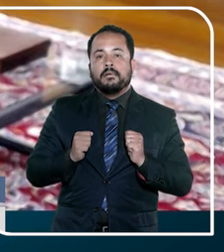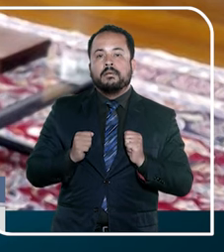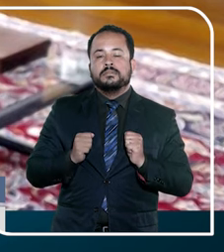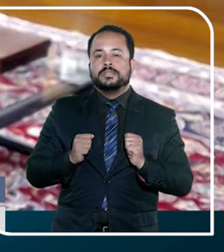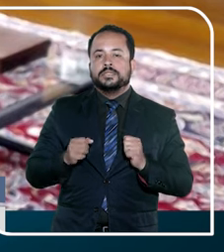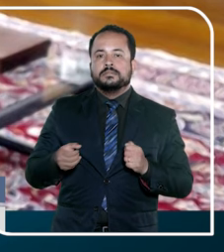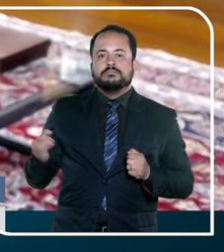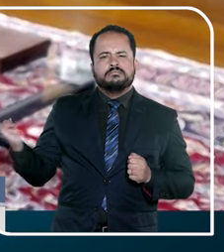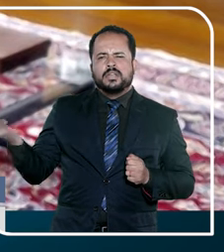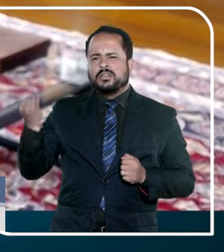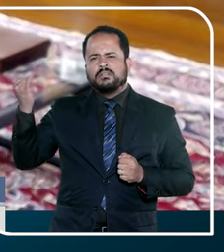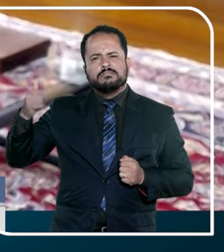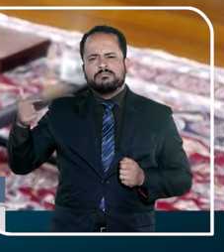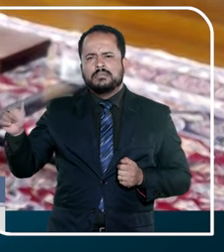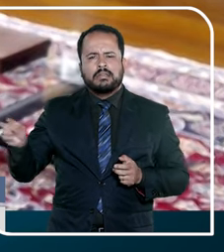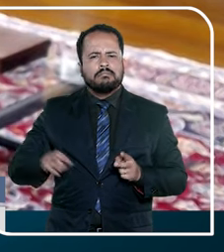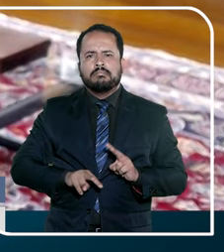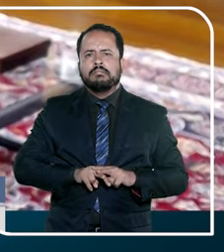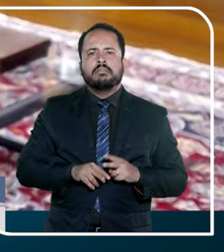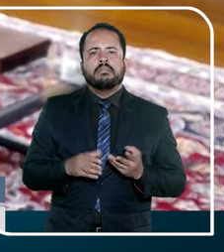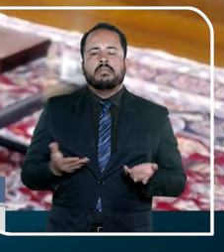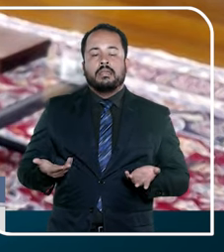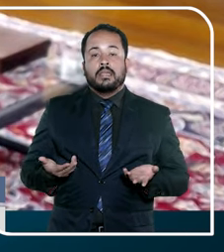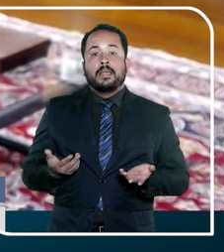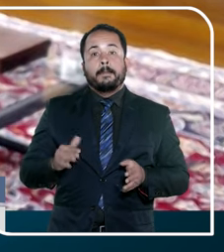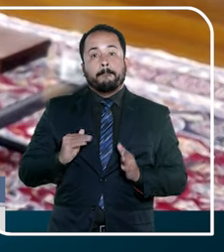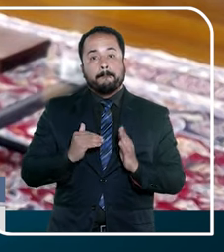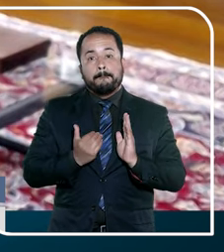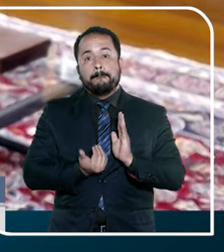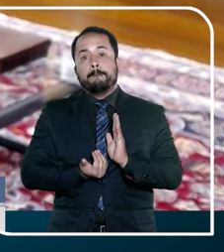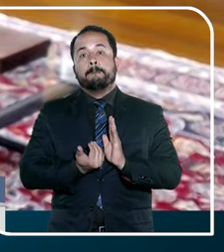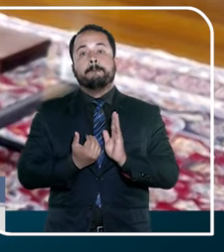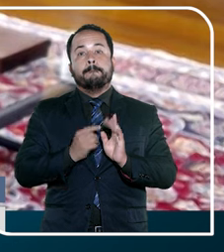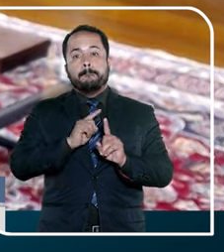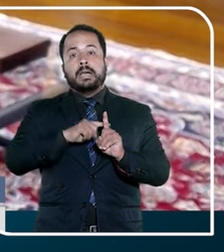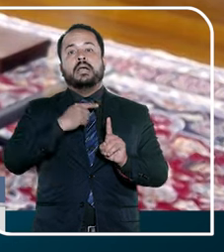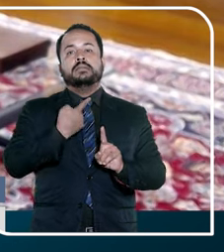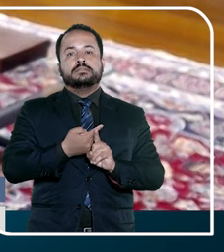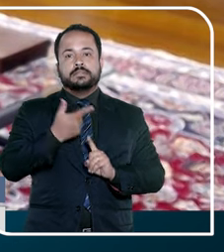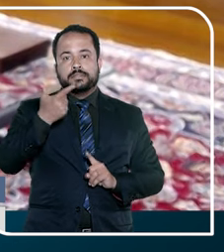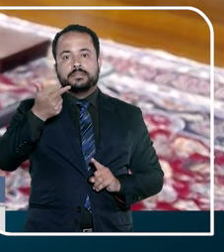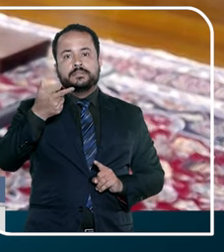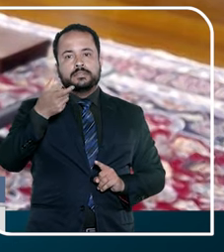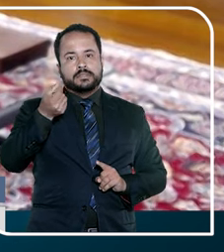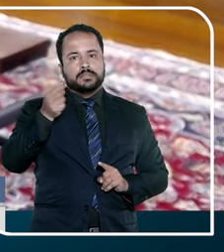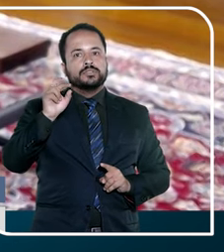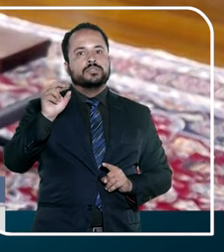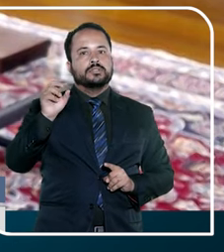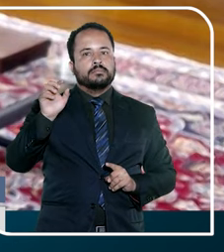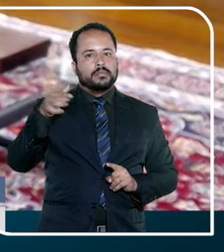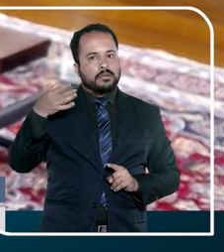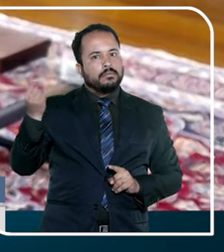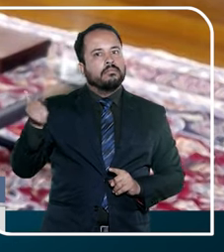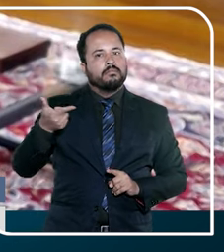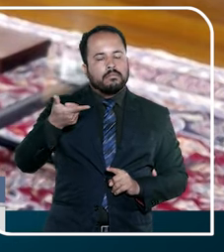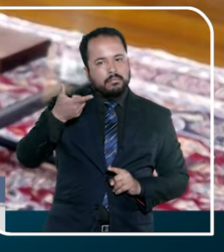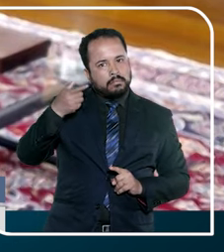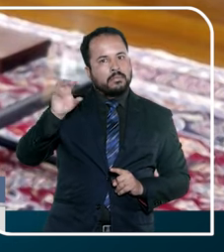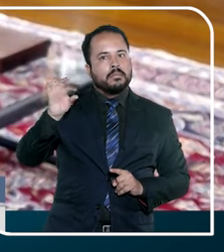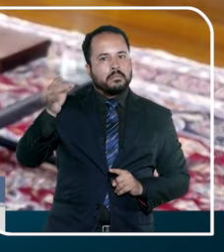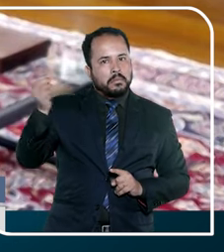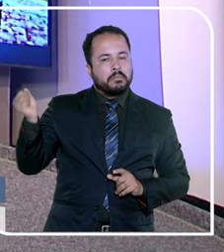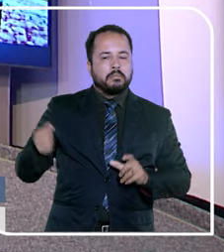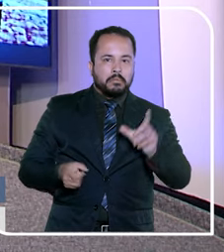ainda mais um país como o nosso em que R 20.000 para muitas pessoas significam um ano de